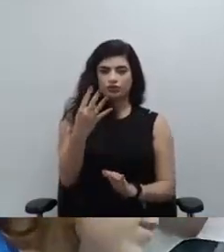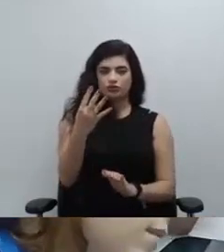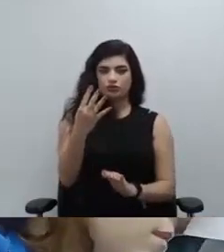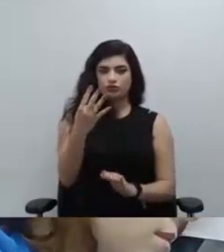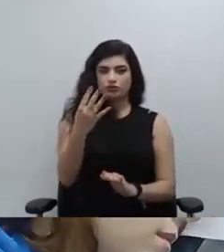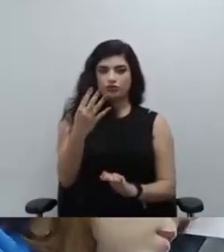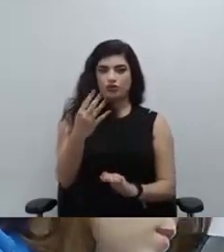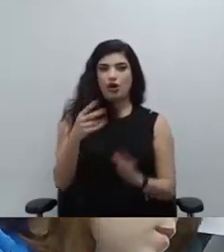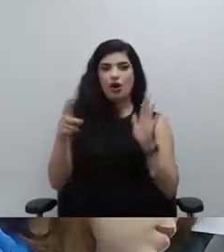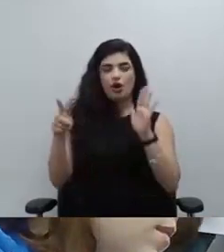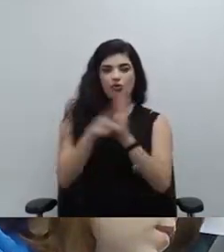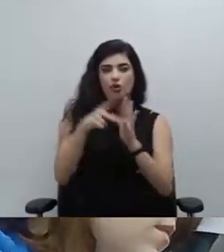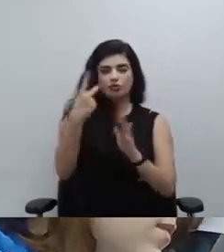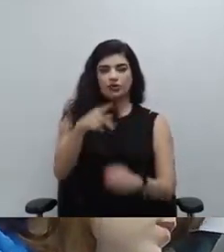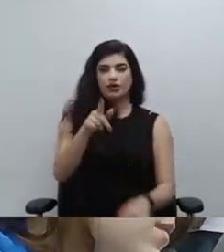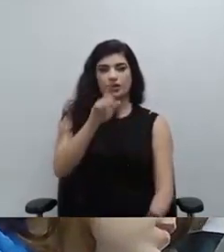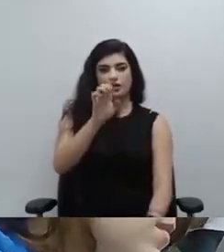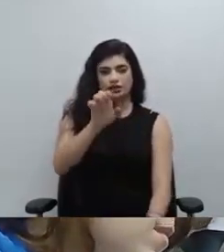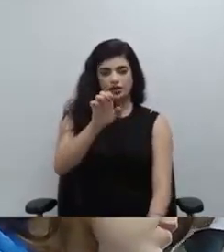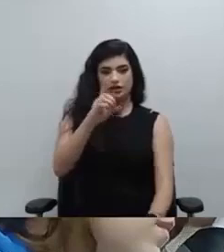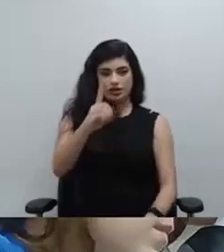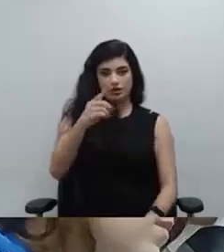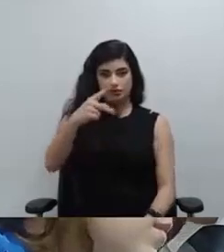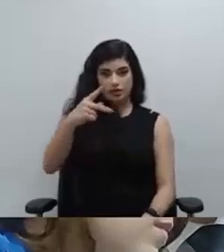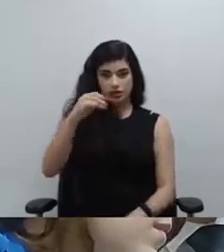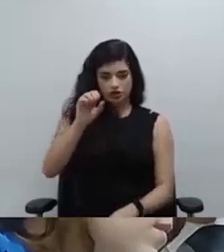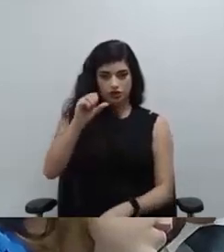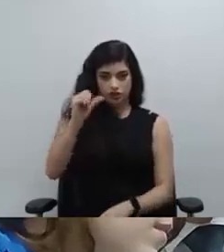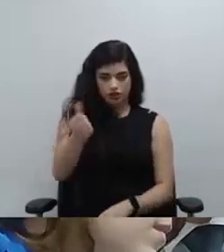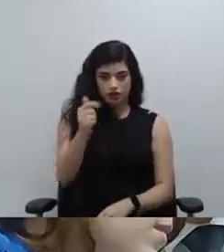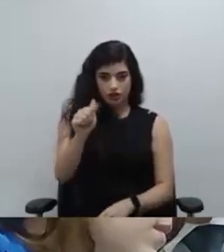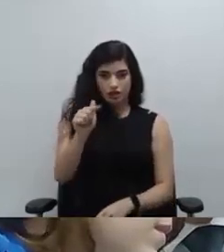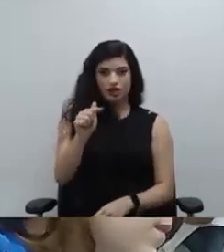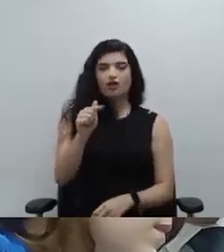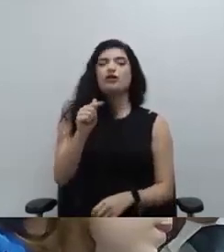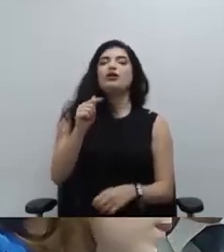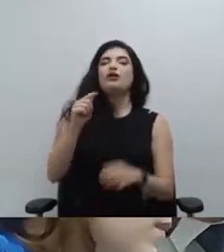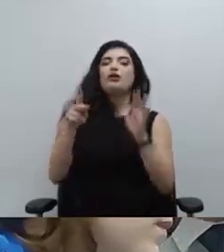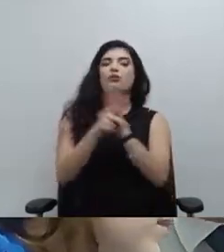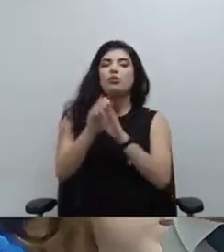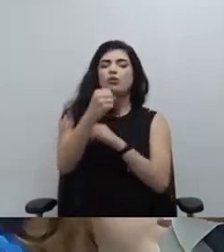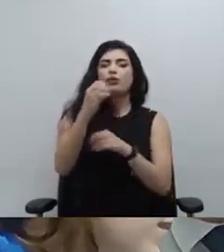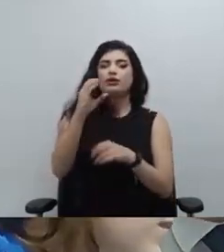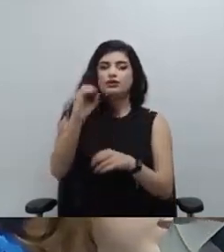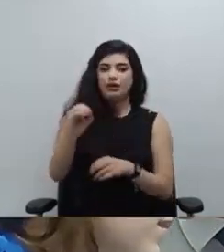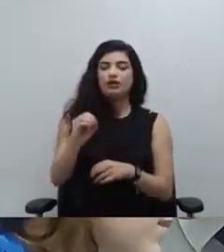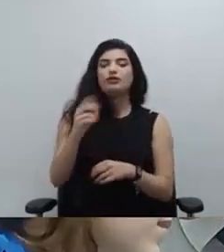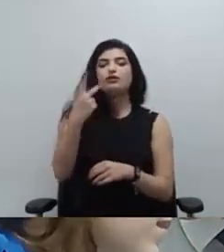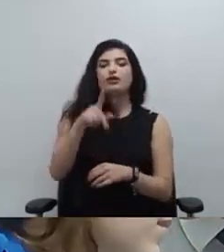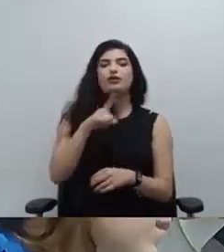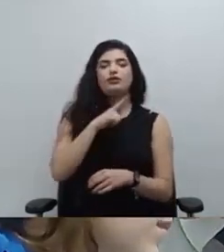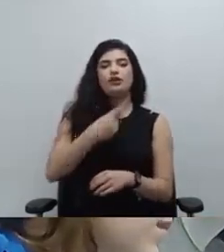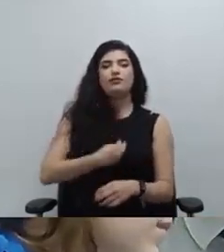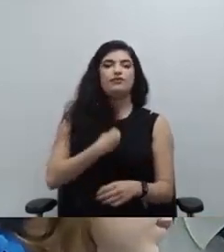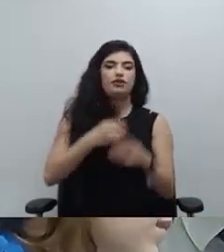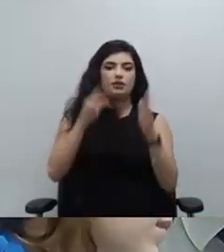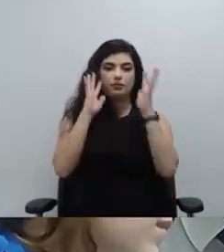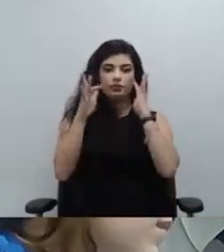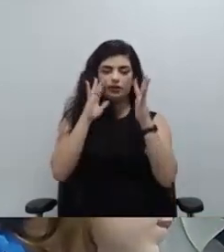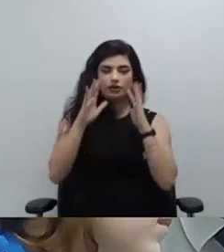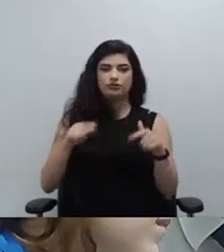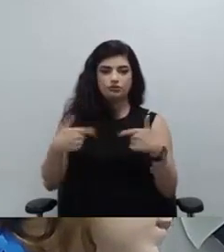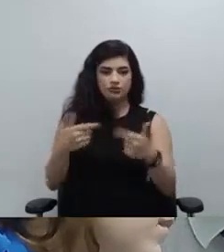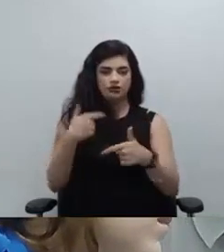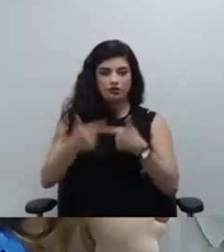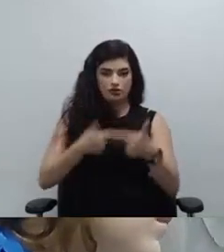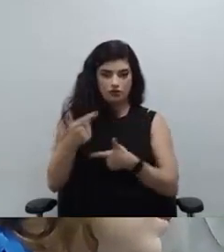inciso 4 do Ato Normativo DPG 80 de 2014, vem apresentar proposta do nono plano de atuação da Defensoria